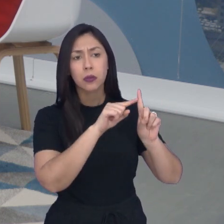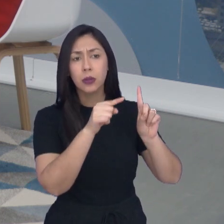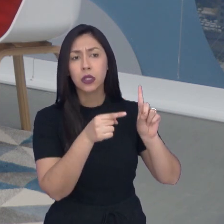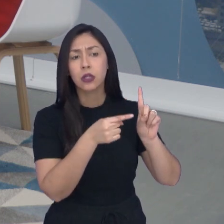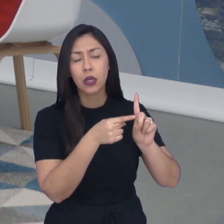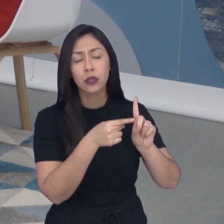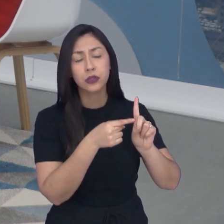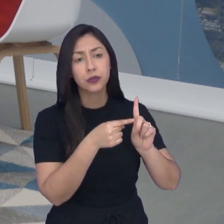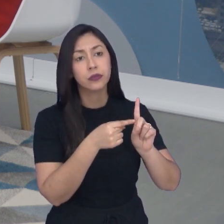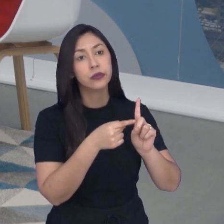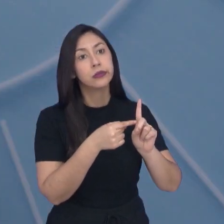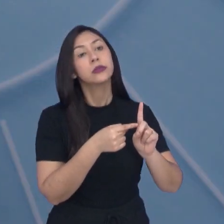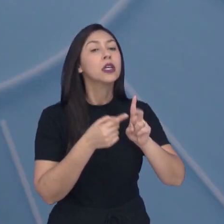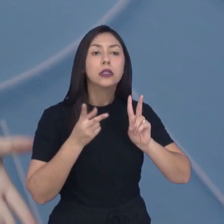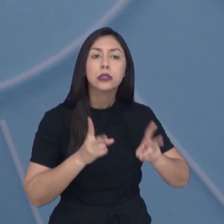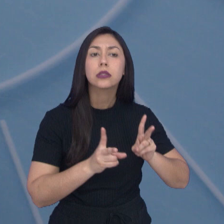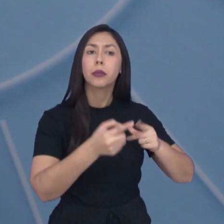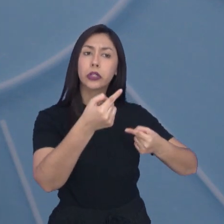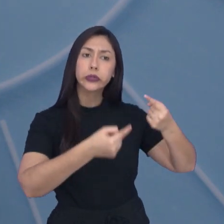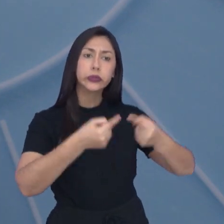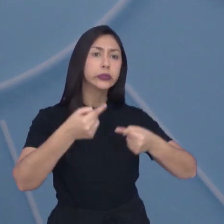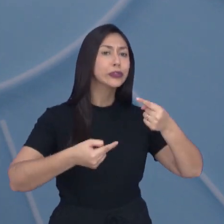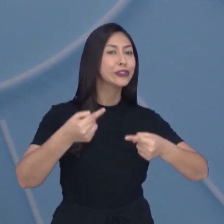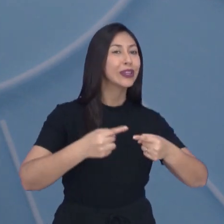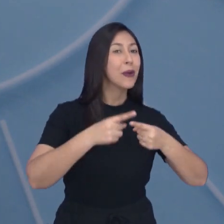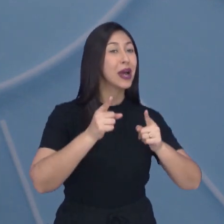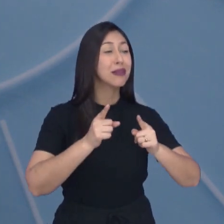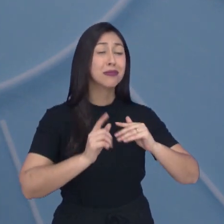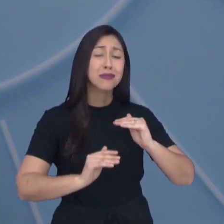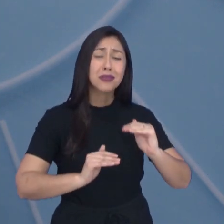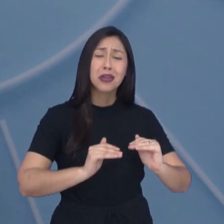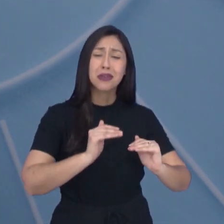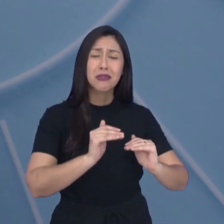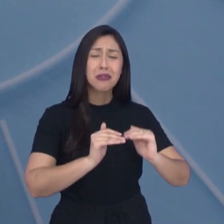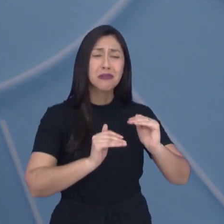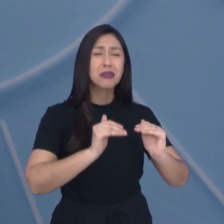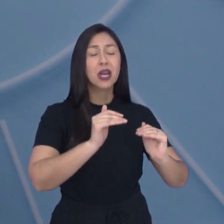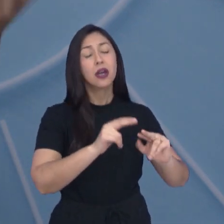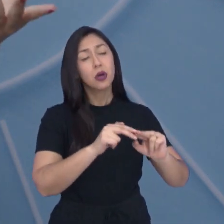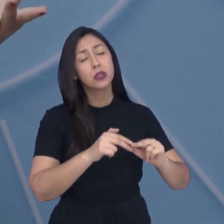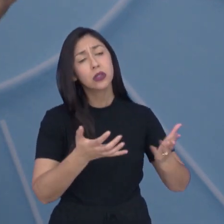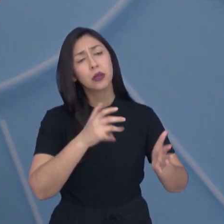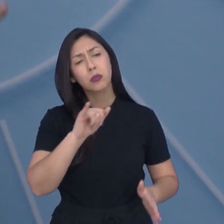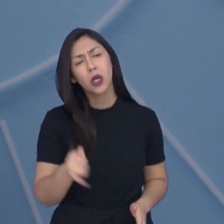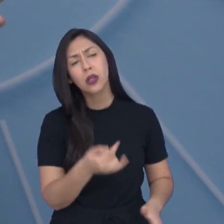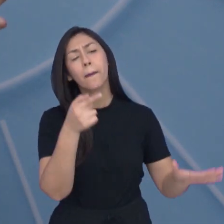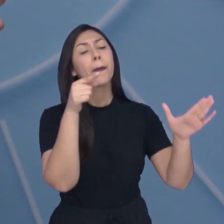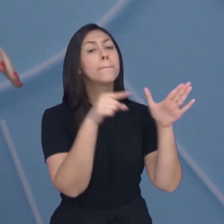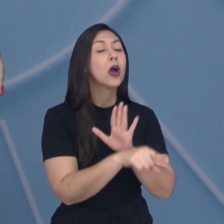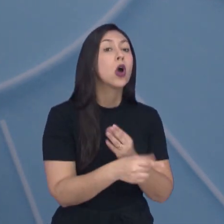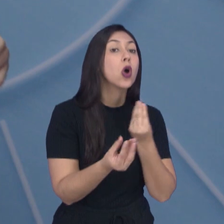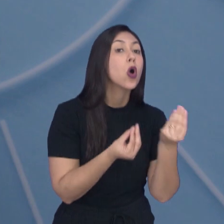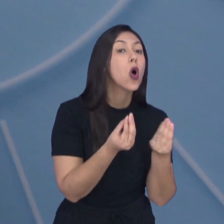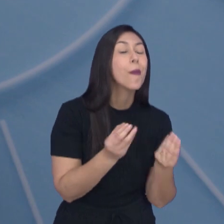questão que sempre está em pauta, mas a gente não tem muitos avanços, né? E eu quero aproveitar e te perguntar também, como que funciona?